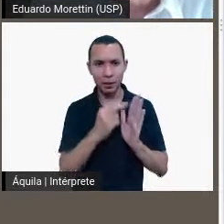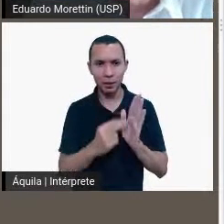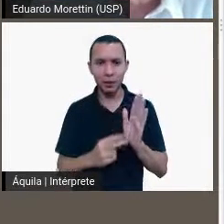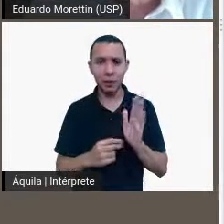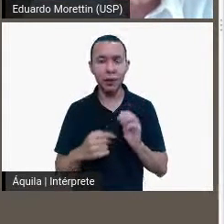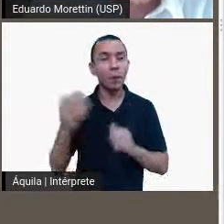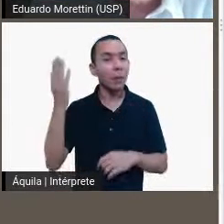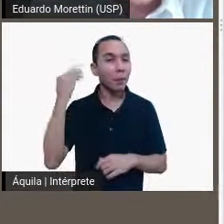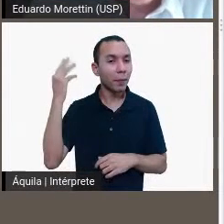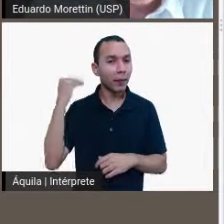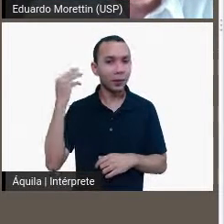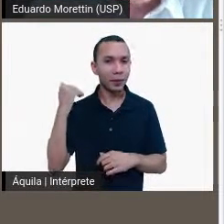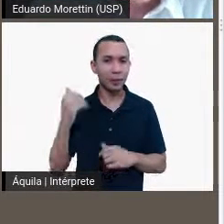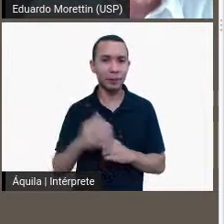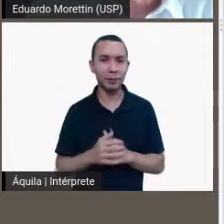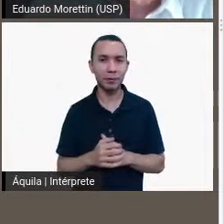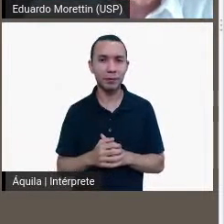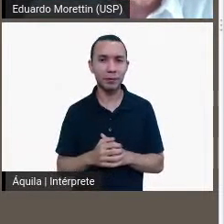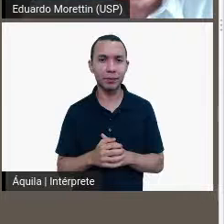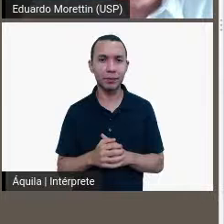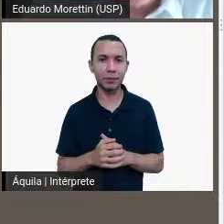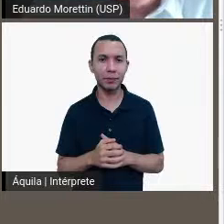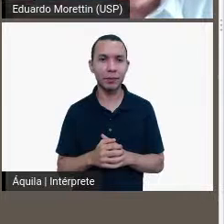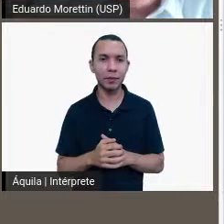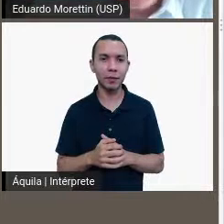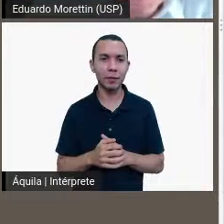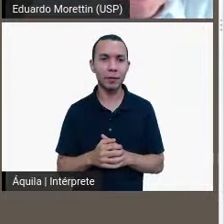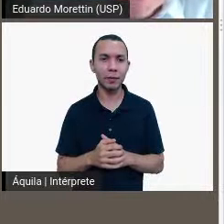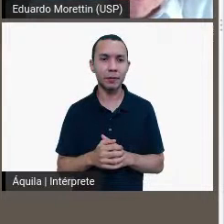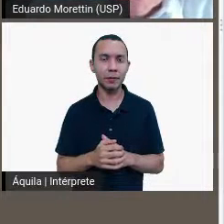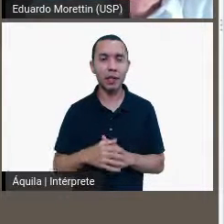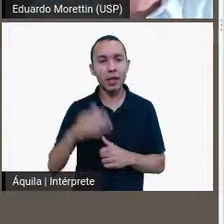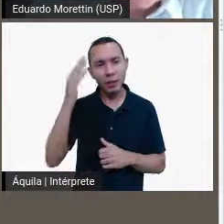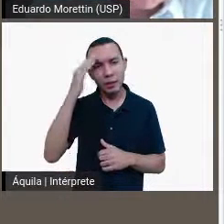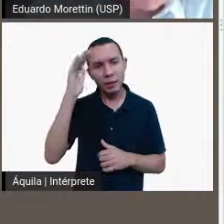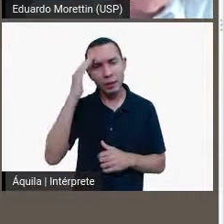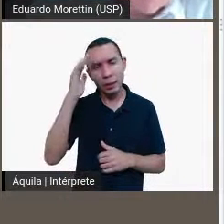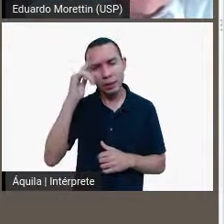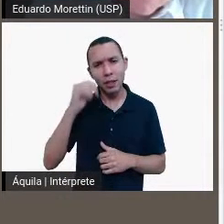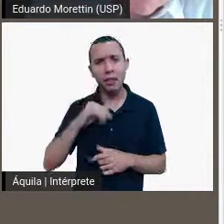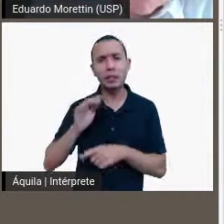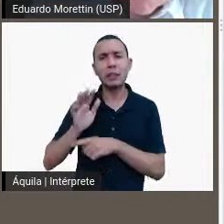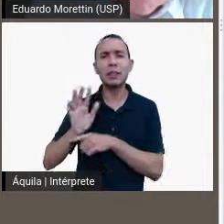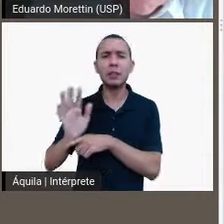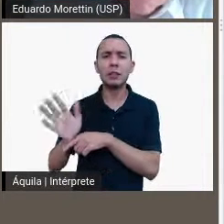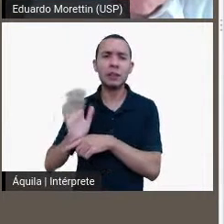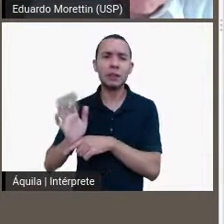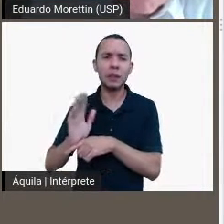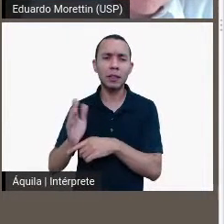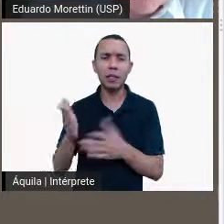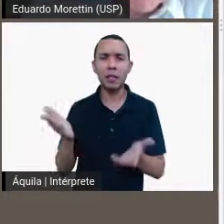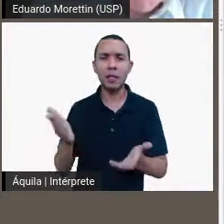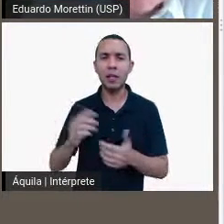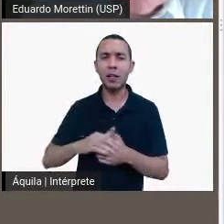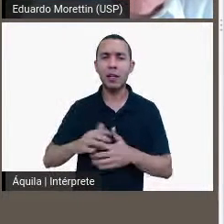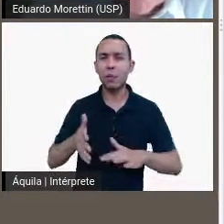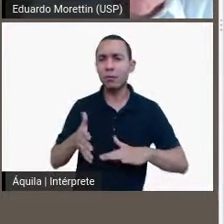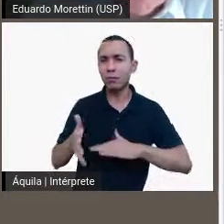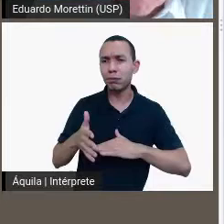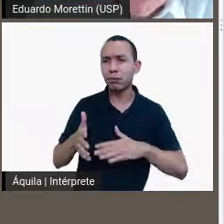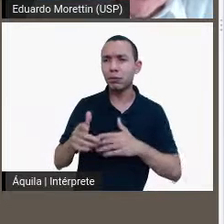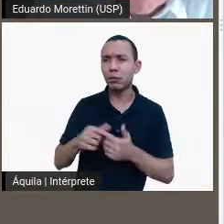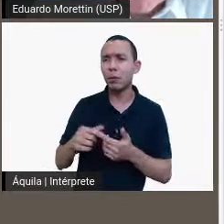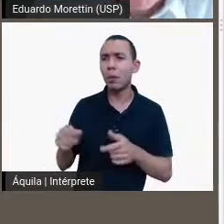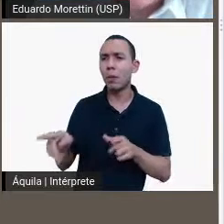época era possível compreender e se associar à modernidade por intermédio do